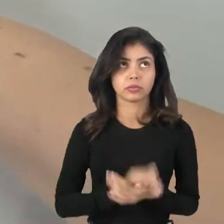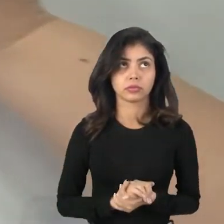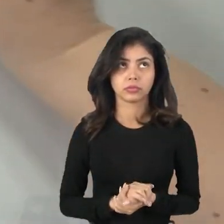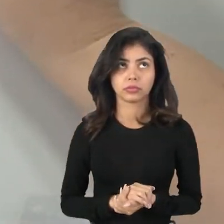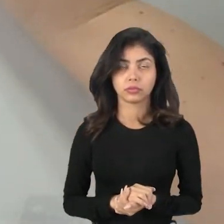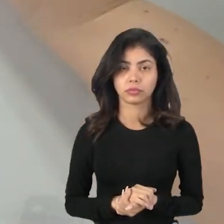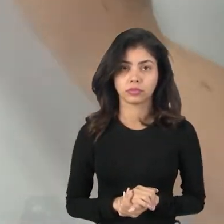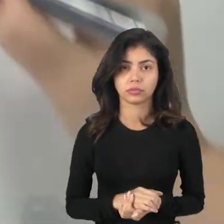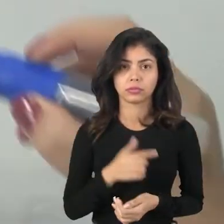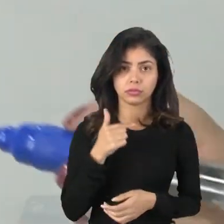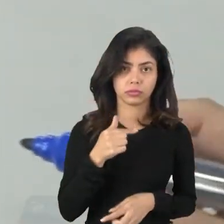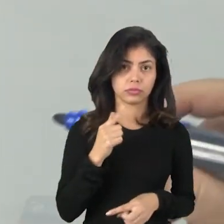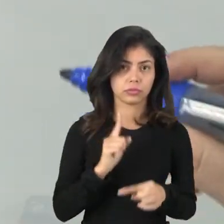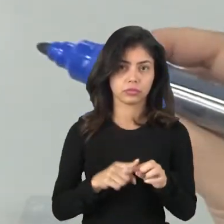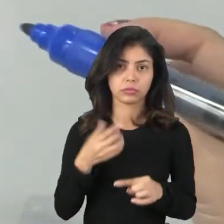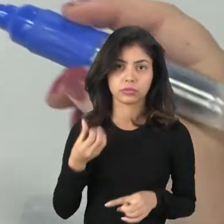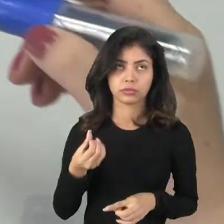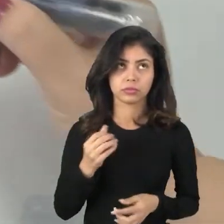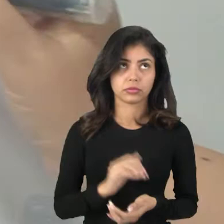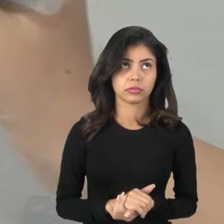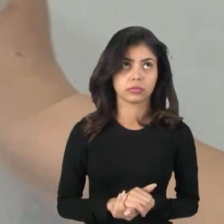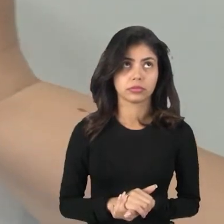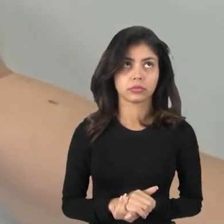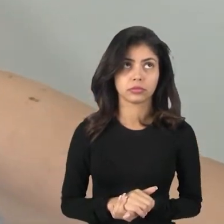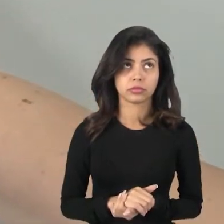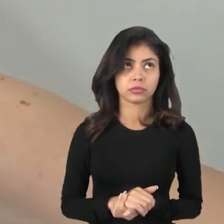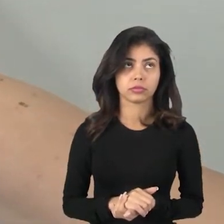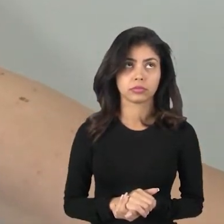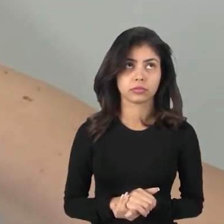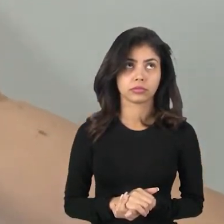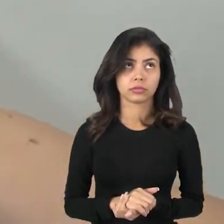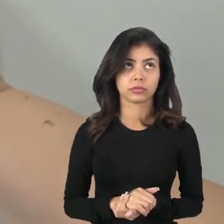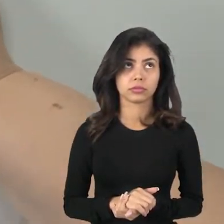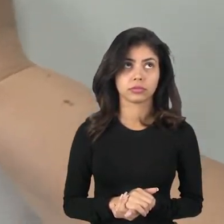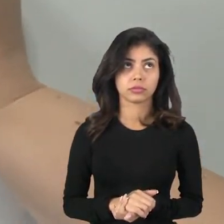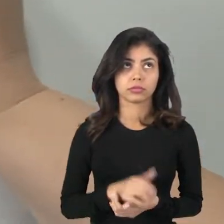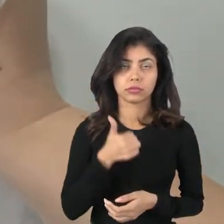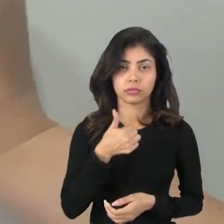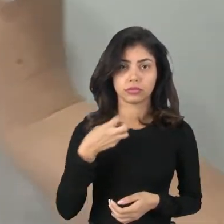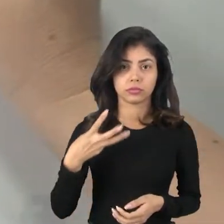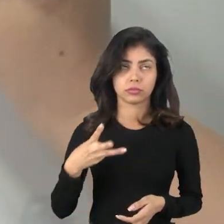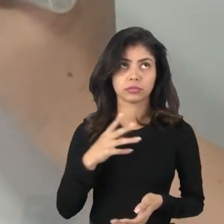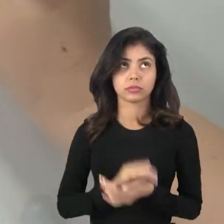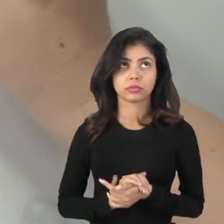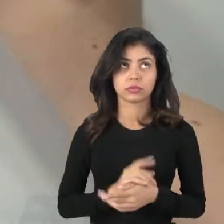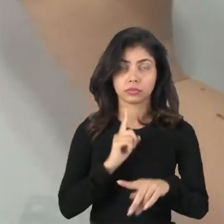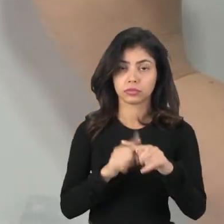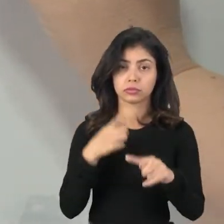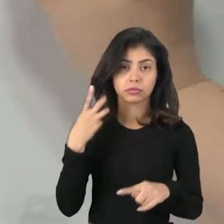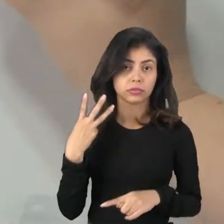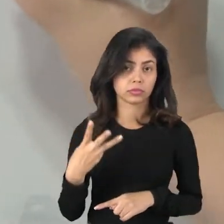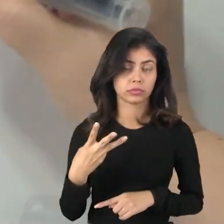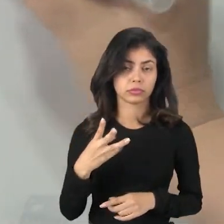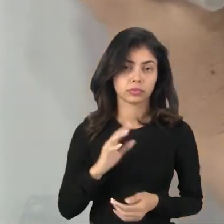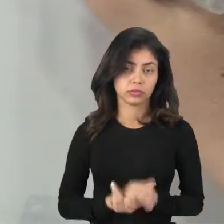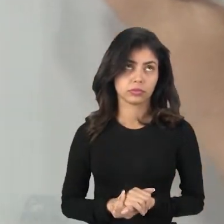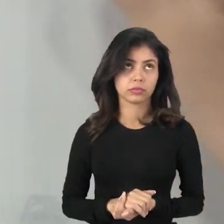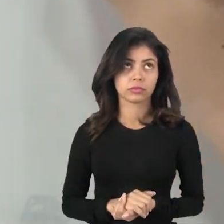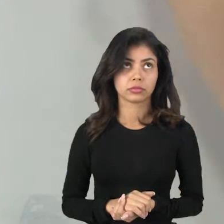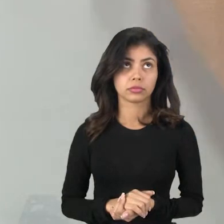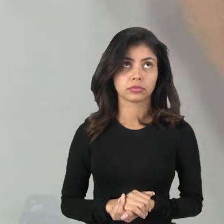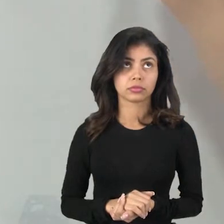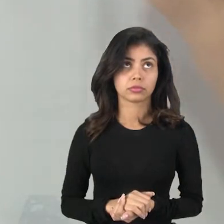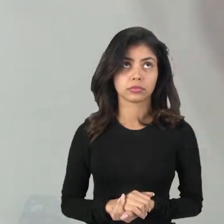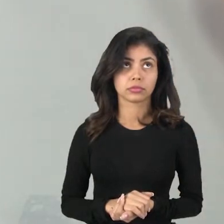aí eu somo aqui 6 mais 7 vai ser 13 né mas